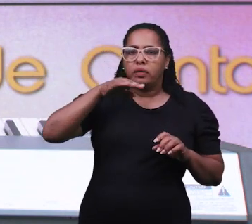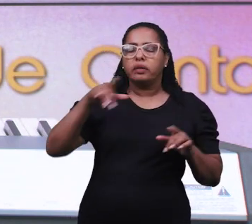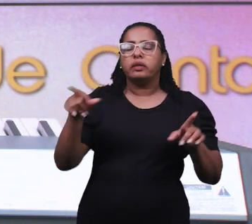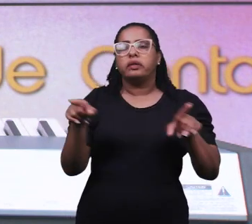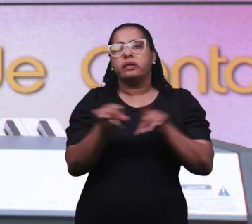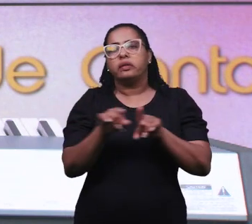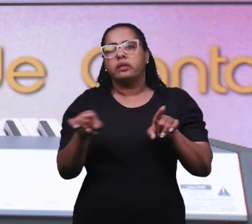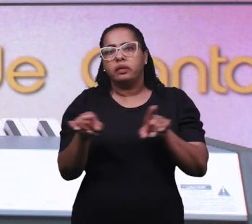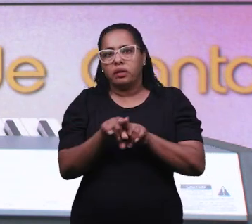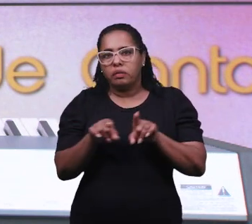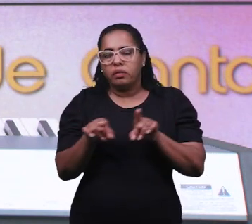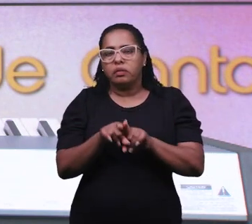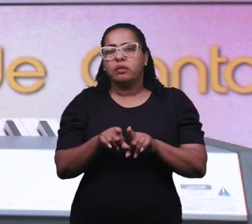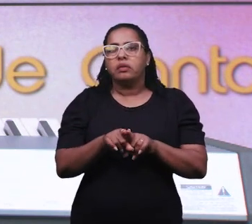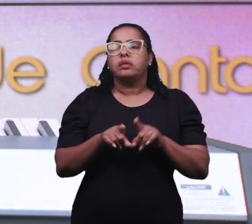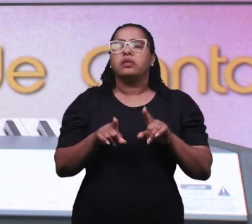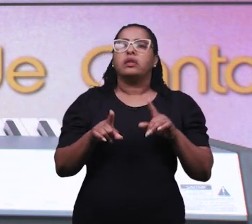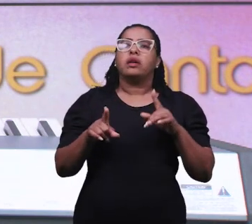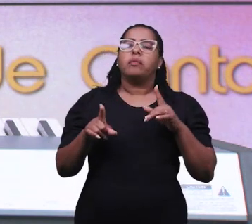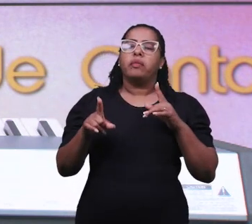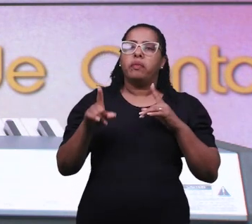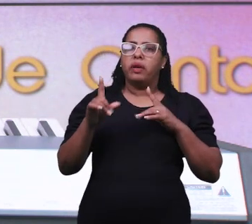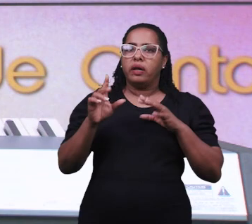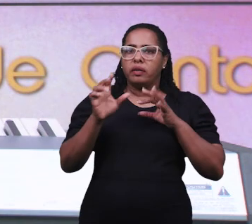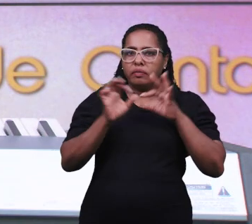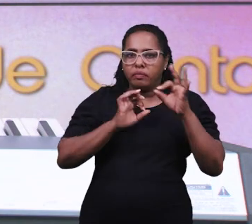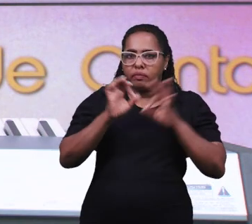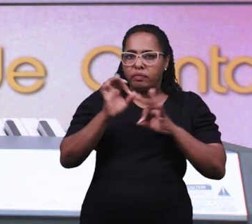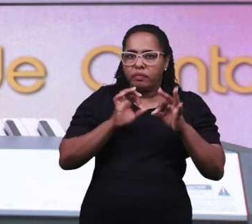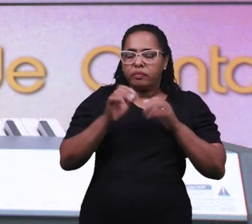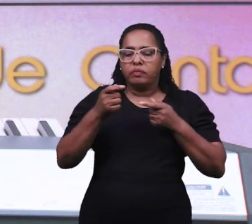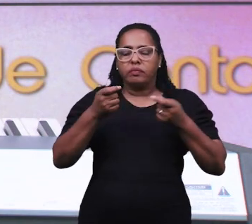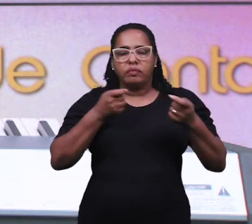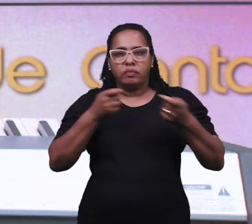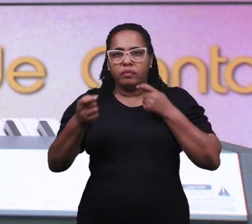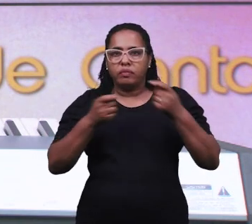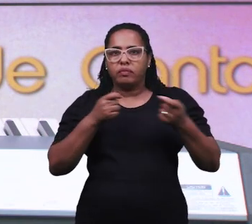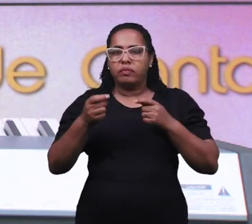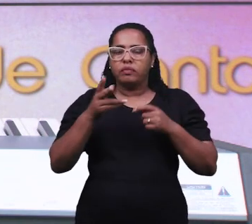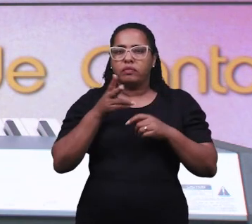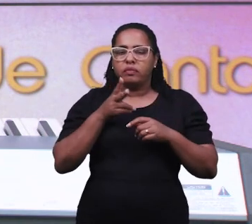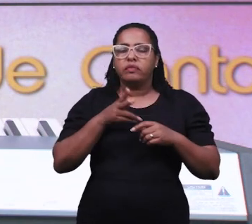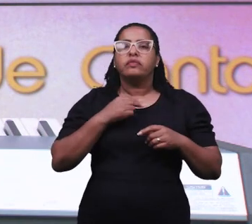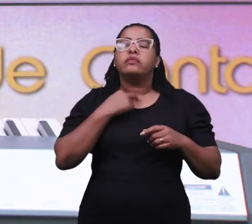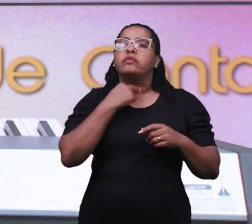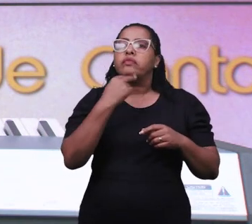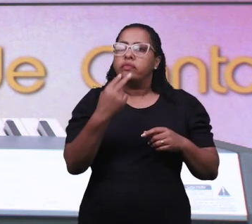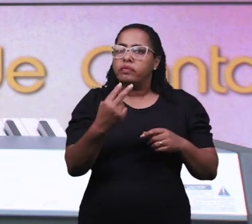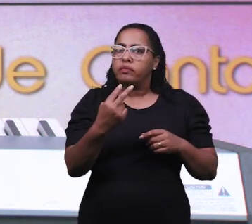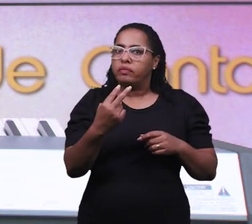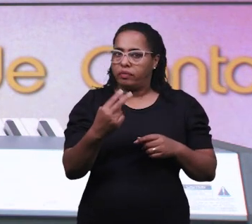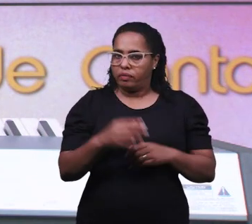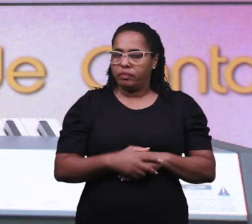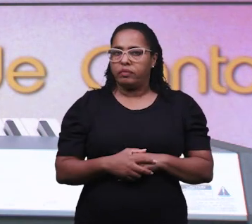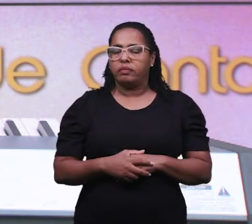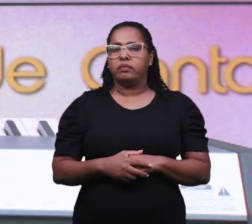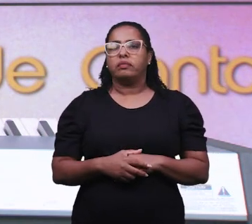respiratória e também na ressonância, no equilíbrio da frequência da sua voz.